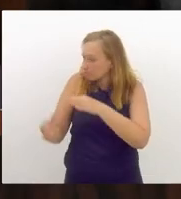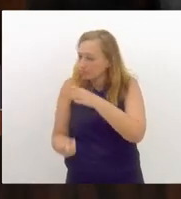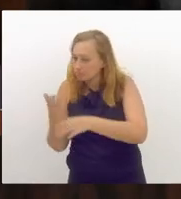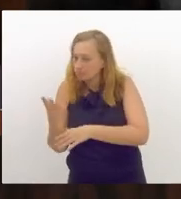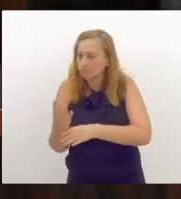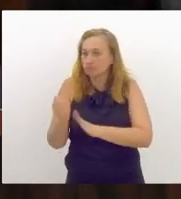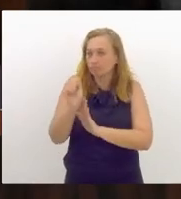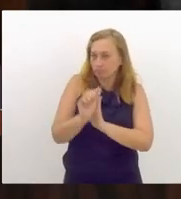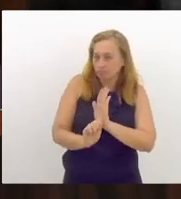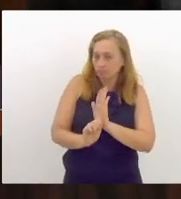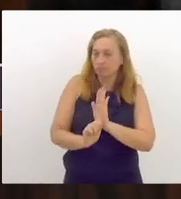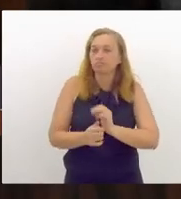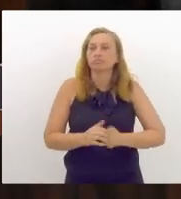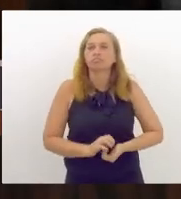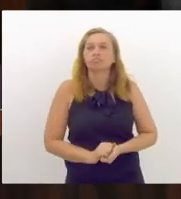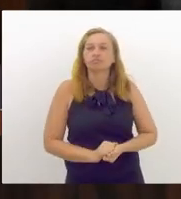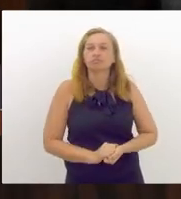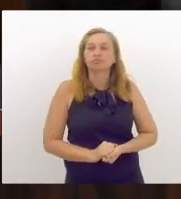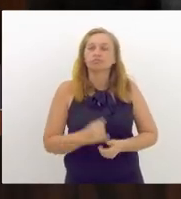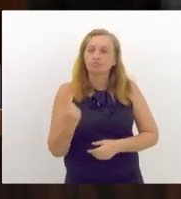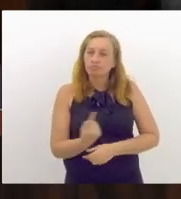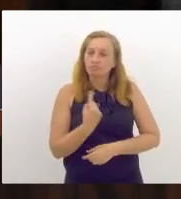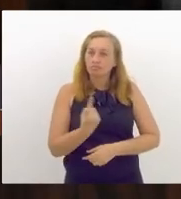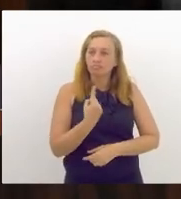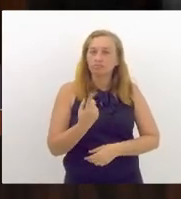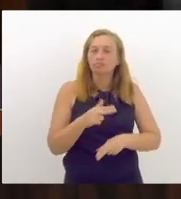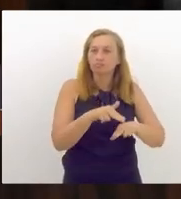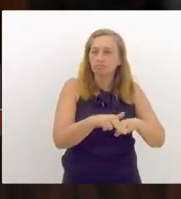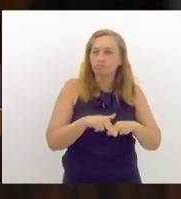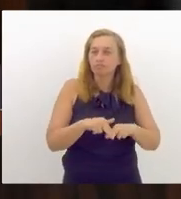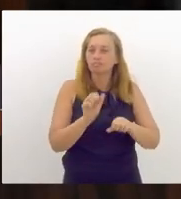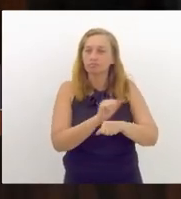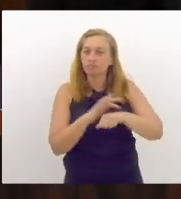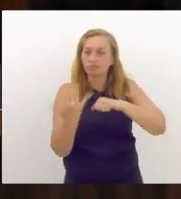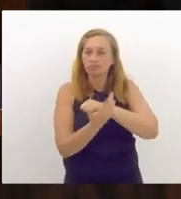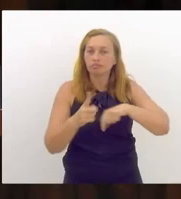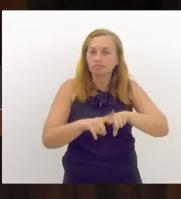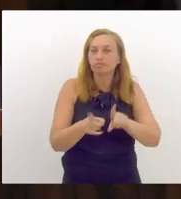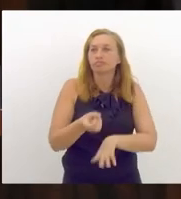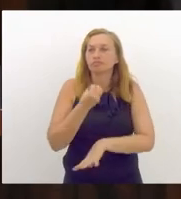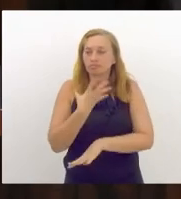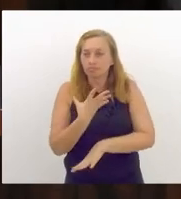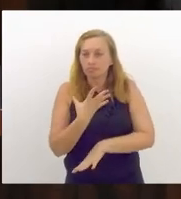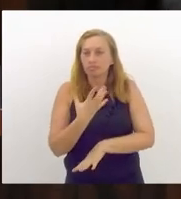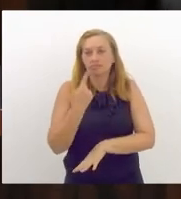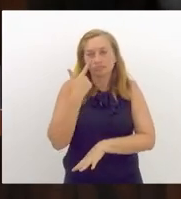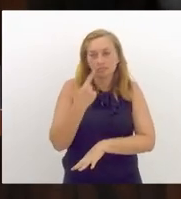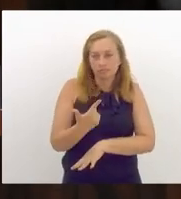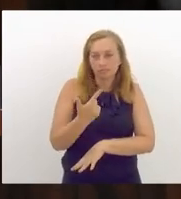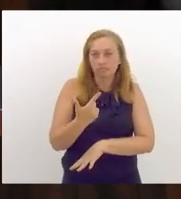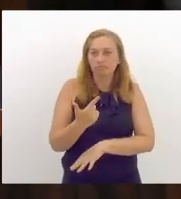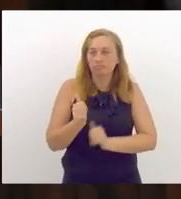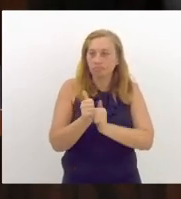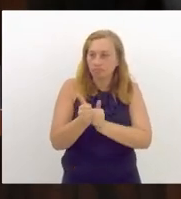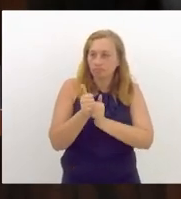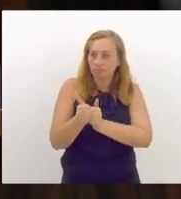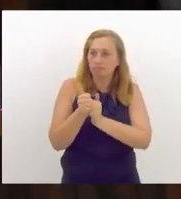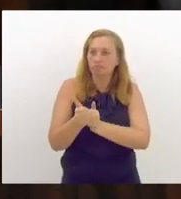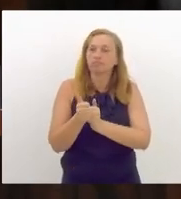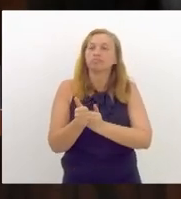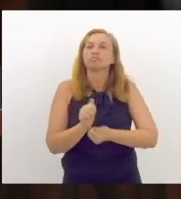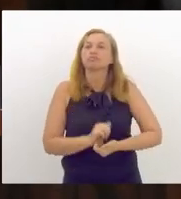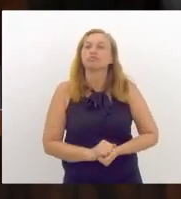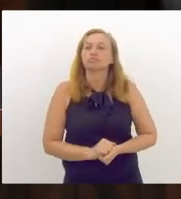tá isolamento por conta da covid Mas tá bem e assistindo acompanhando aí